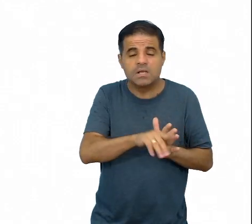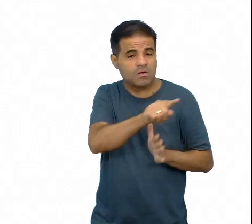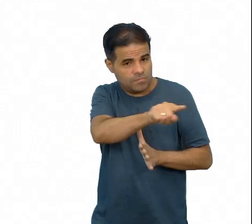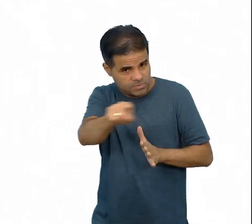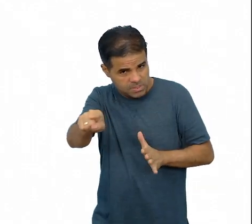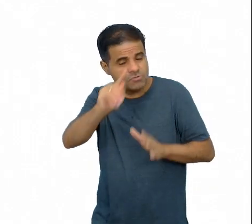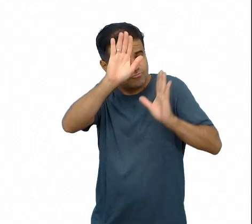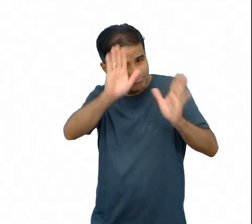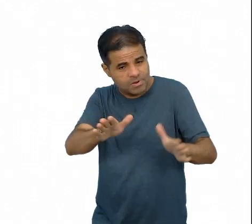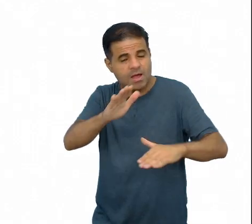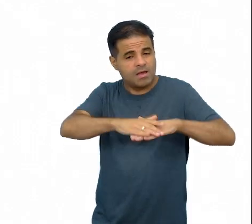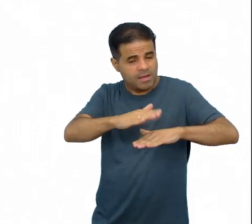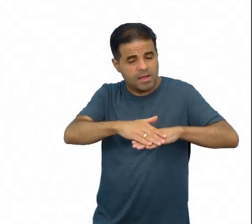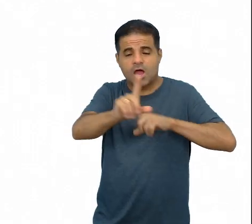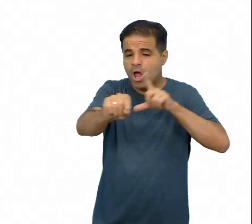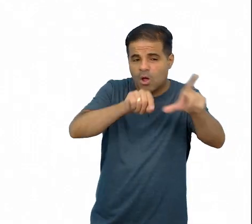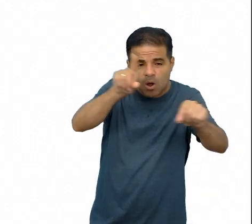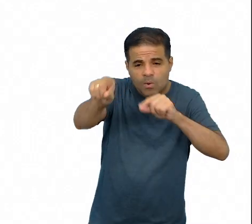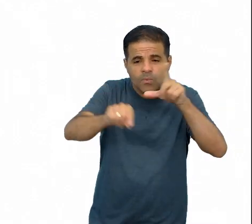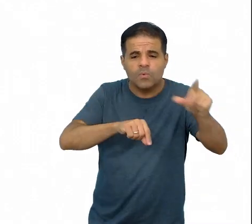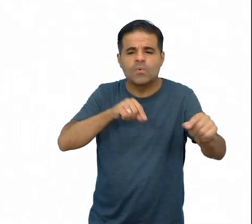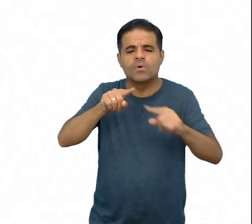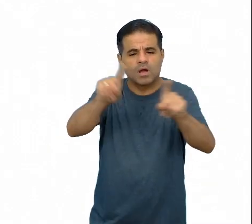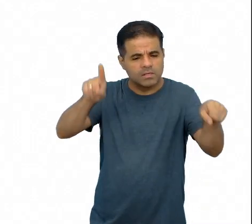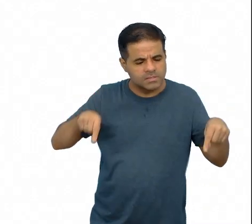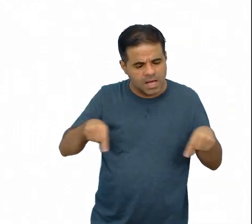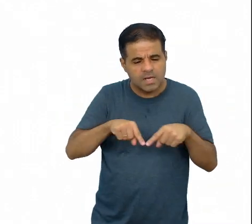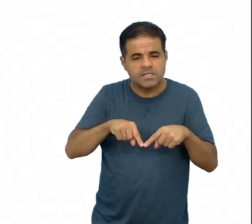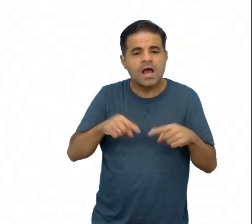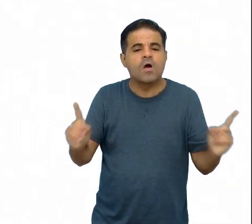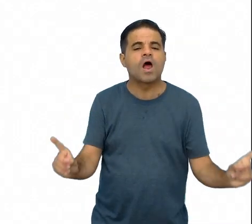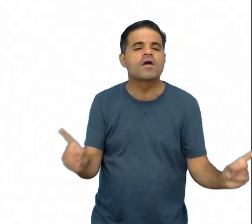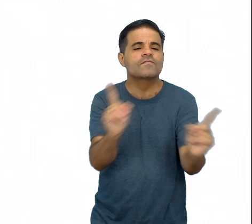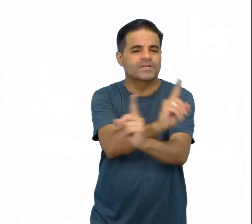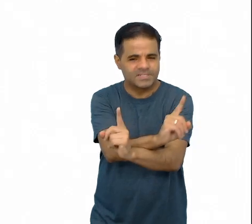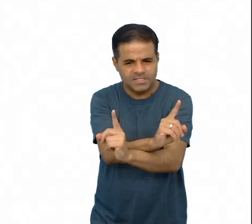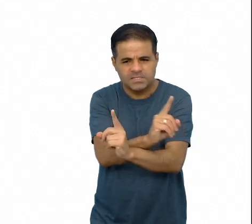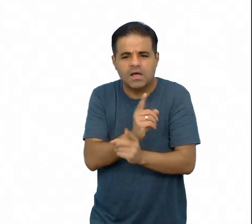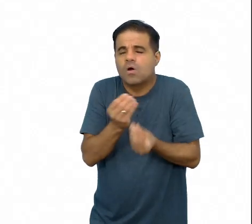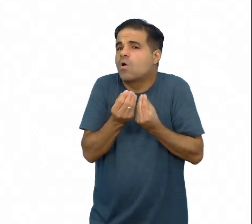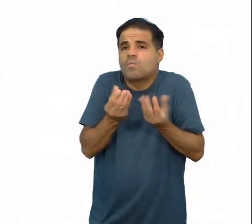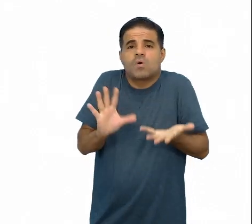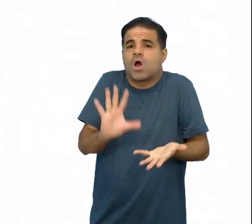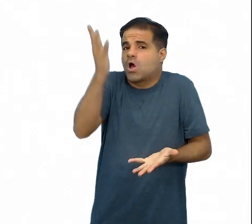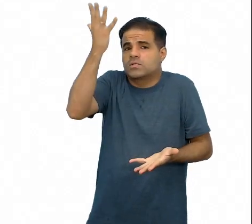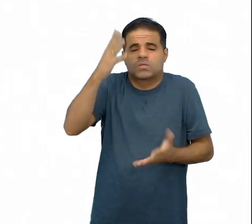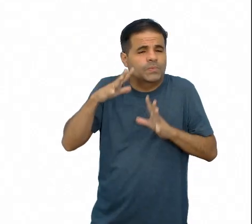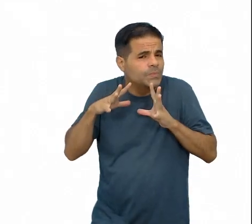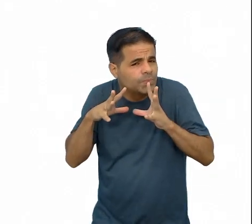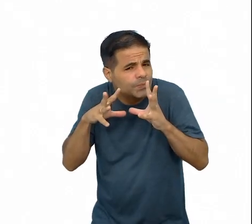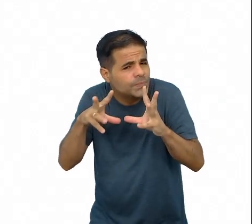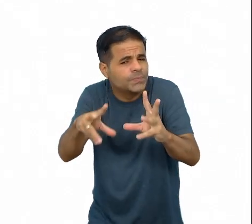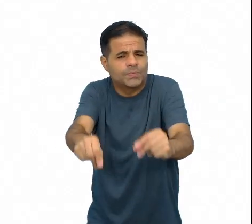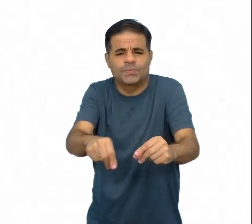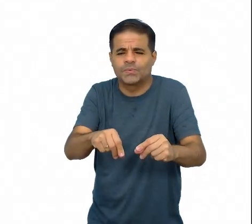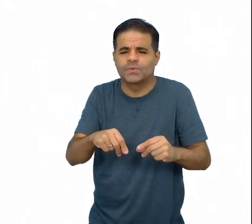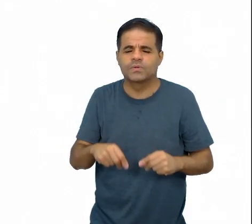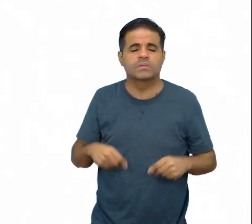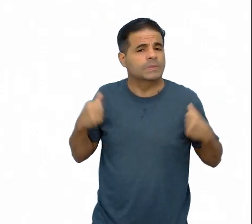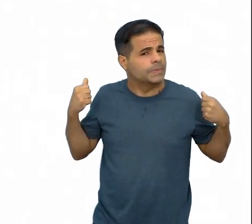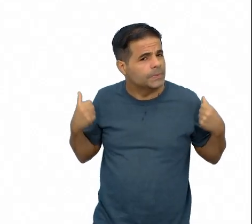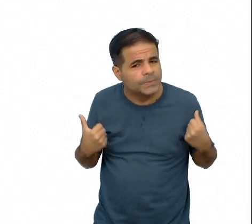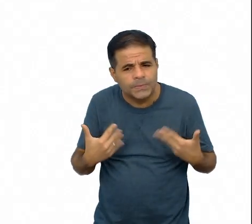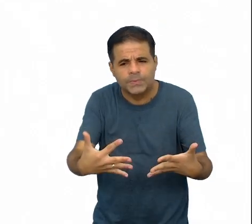vocês escolhem, como a gente está falando aqui da sala de aula invertida, de como que aconteceu tudo isso, né, e do